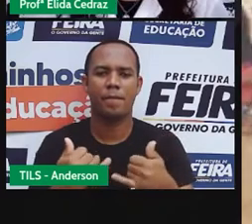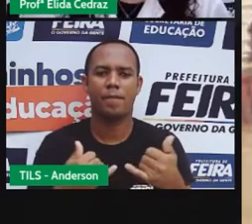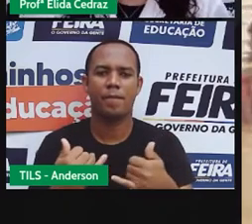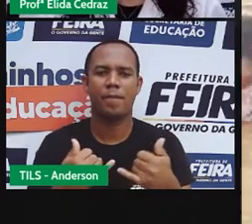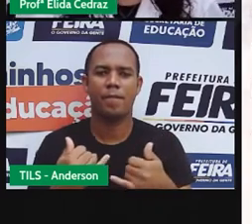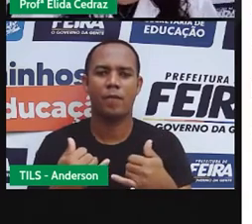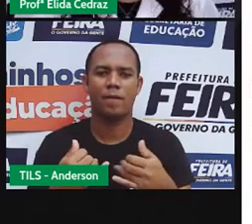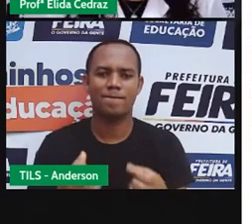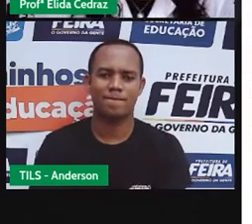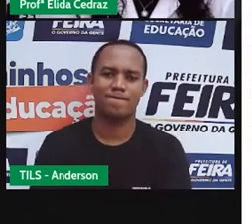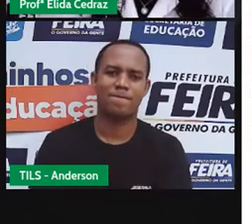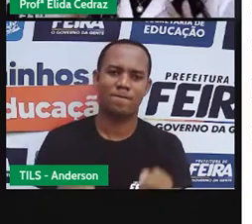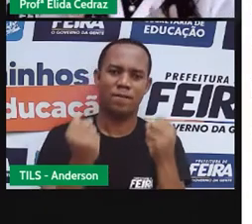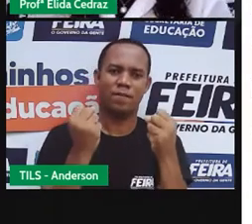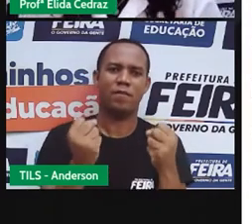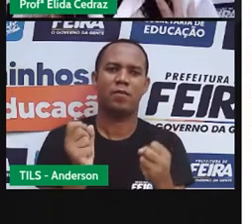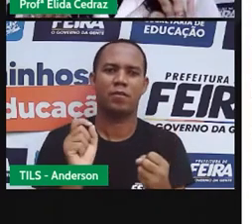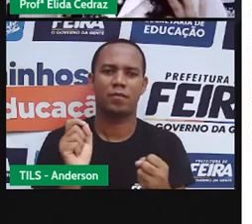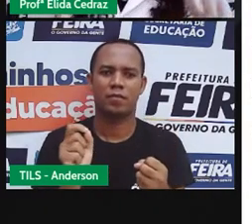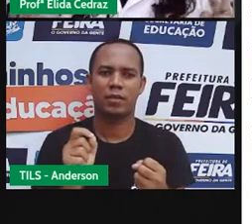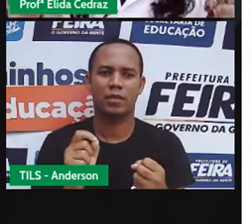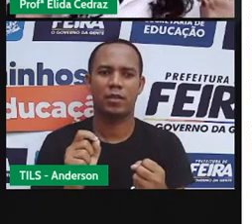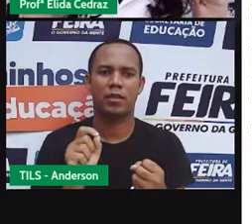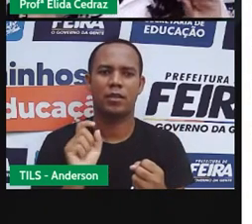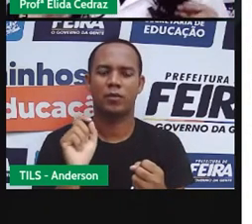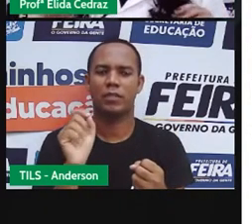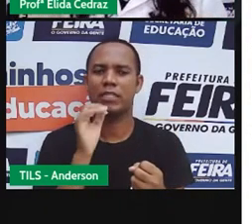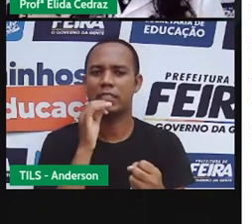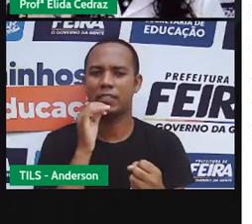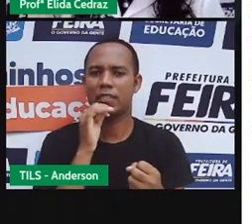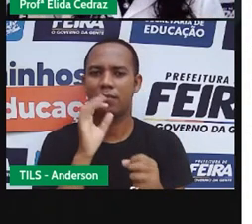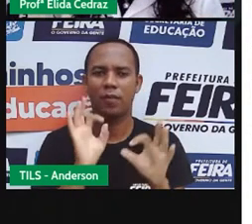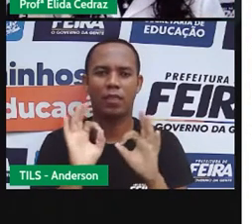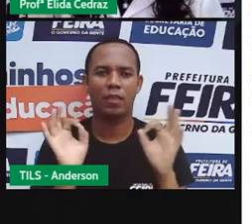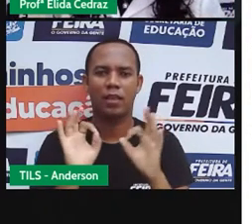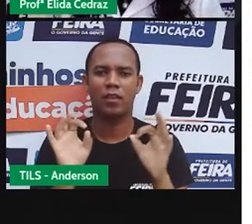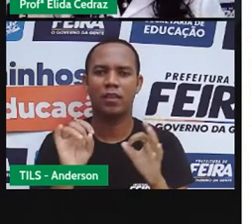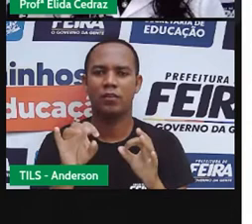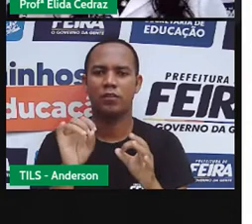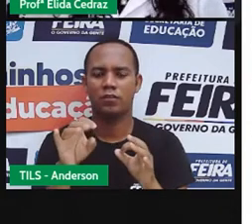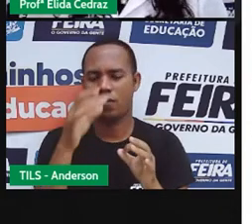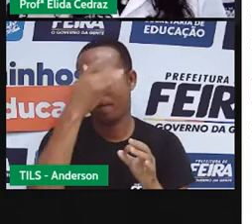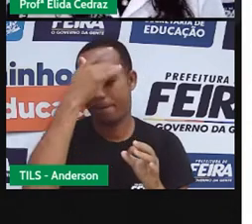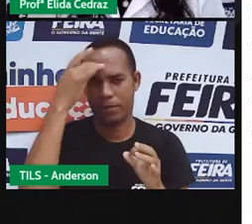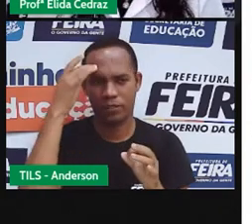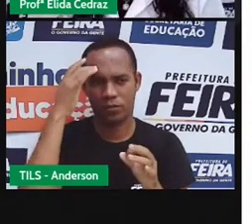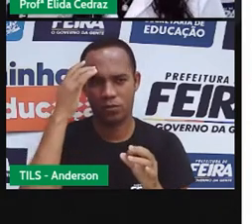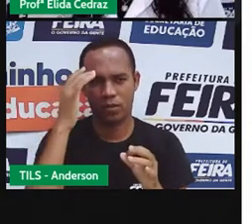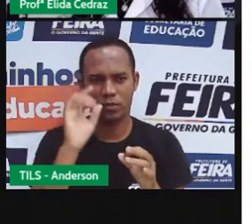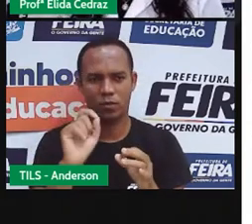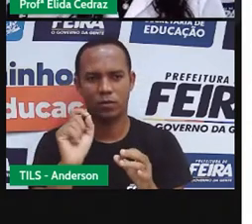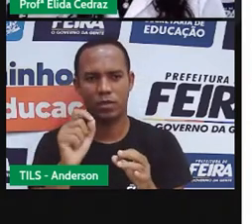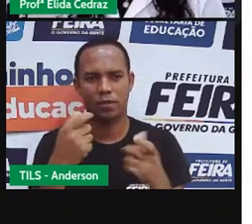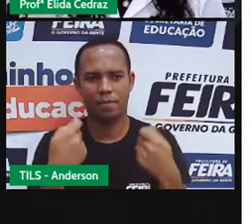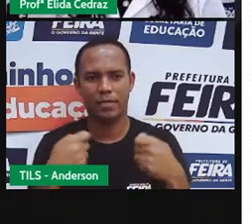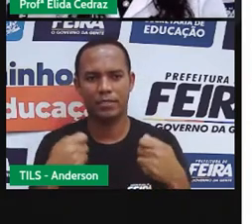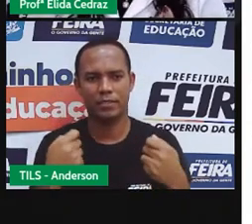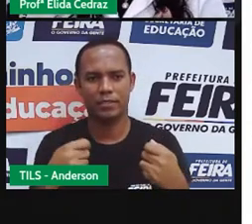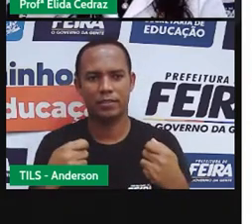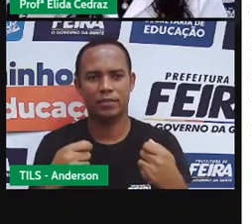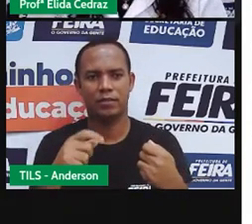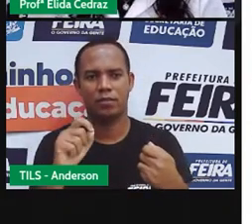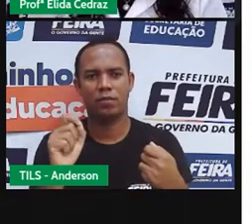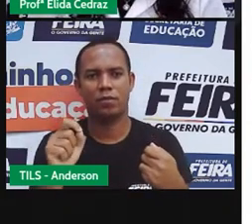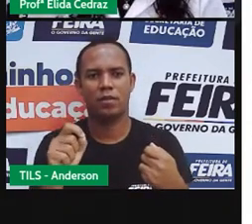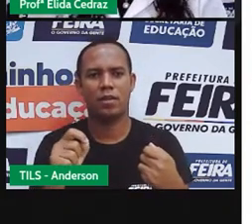é arranca-mandioca. Não é necessário nenhum objeto para brincar. Embora é necessário